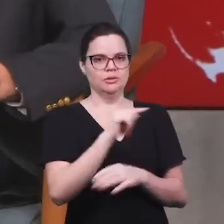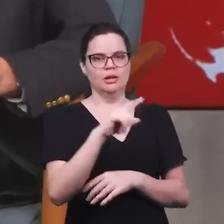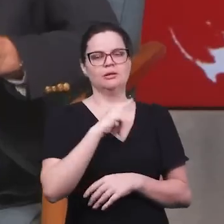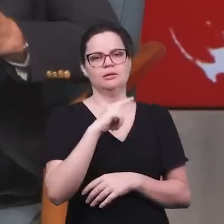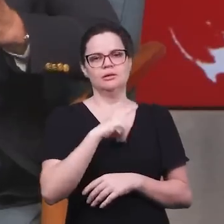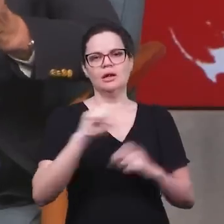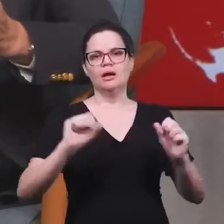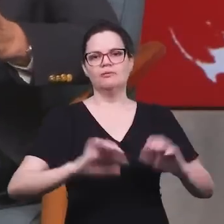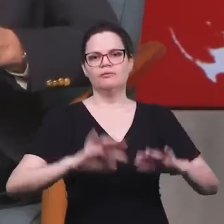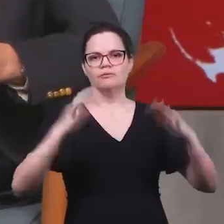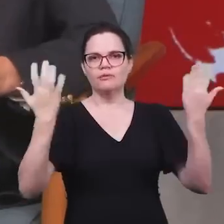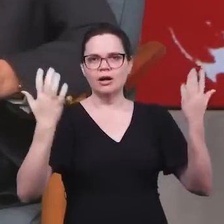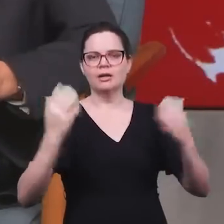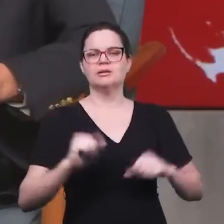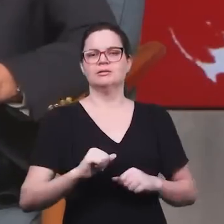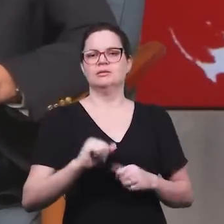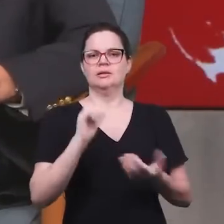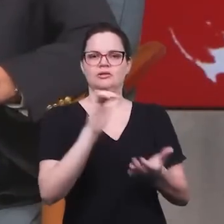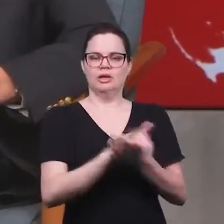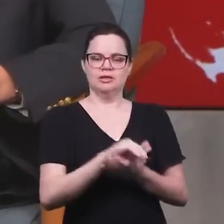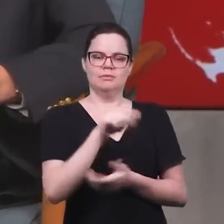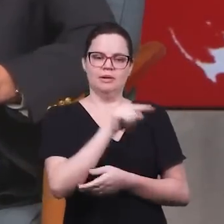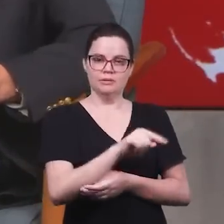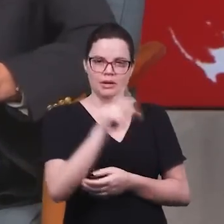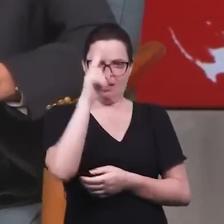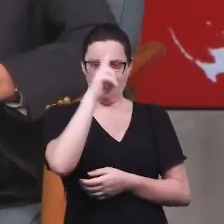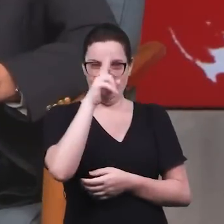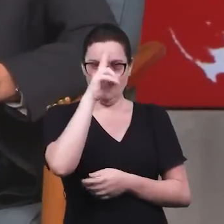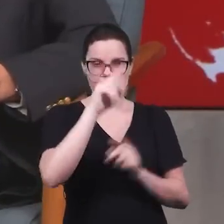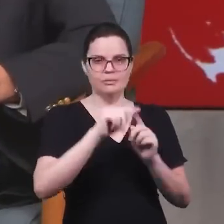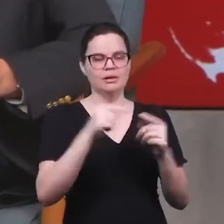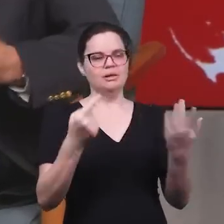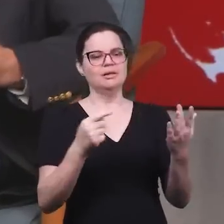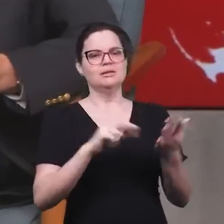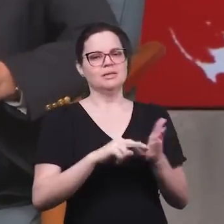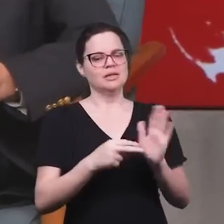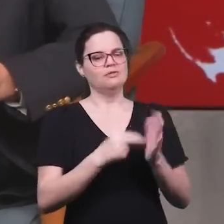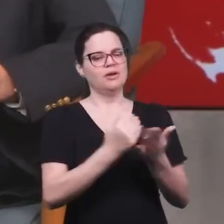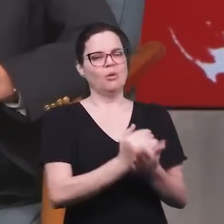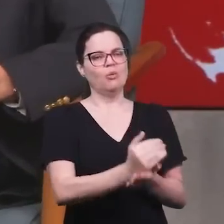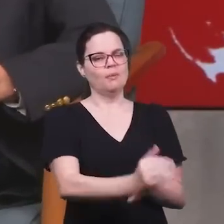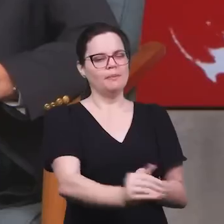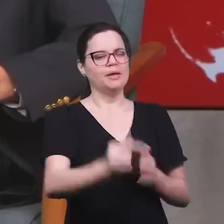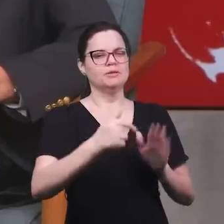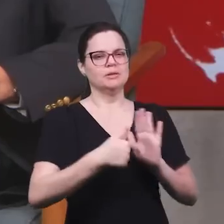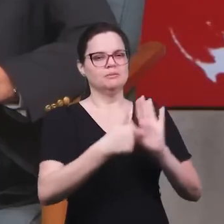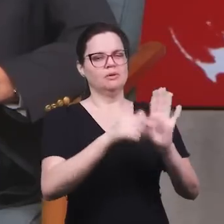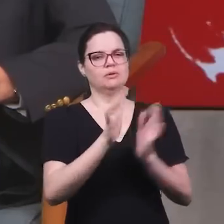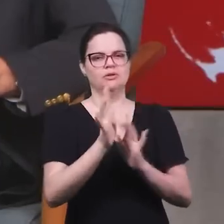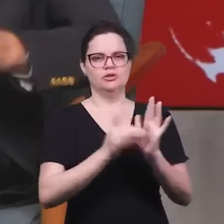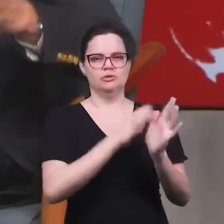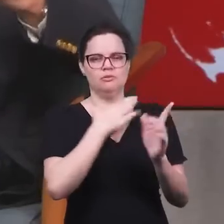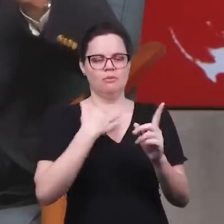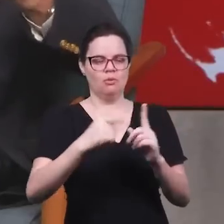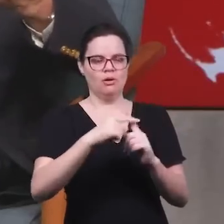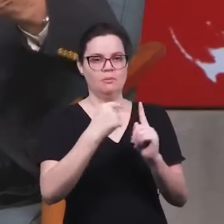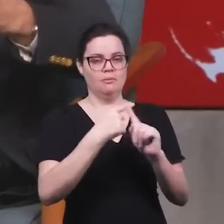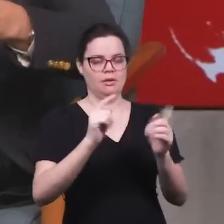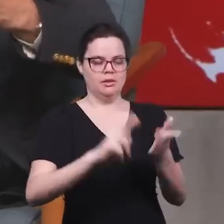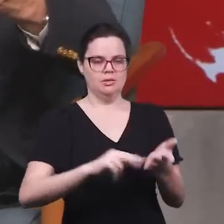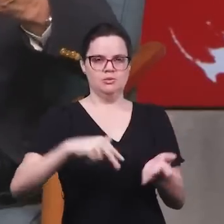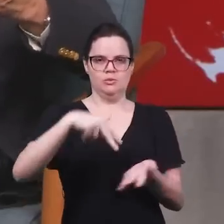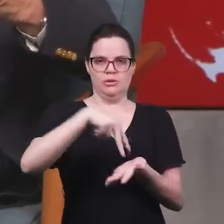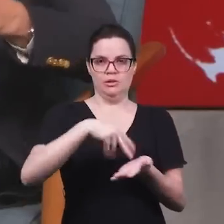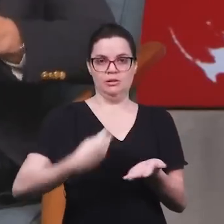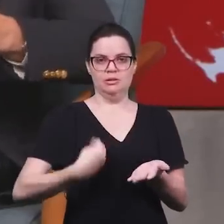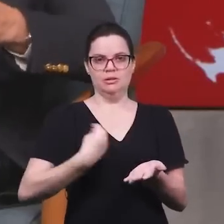dia. A igreja começa depois da morte e ressurreição, é o início da igreja. Então, a primeira